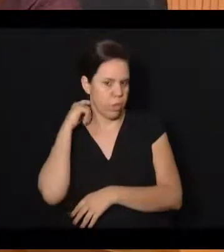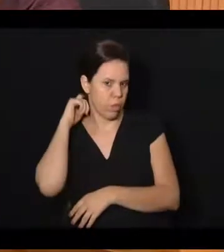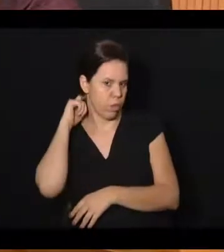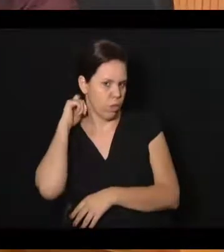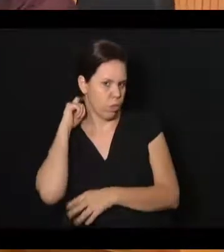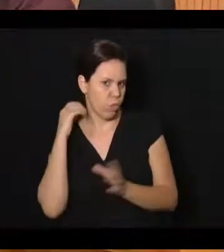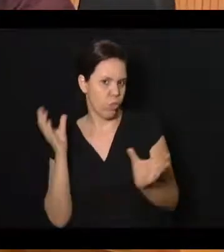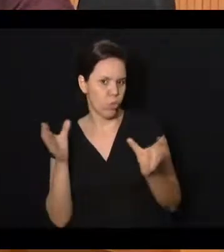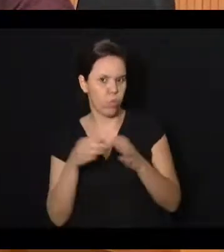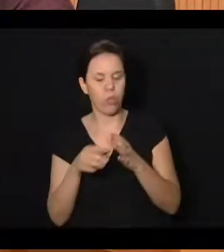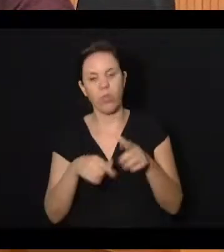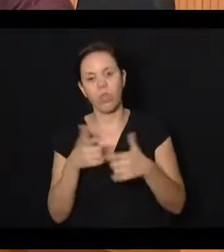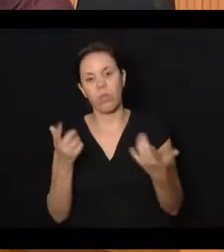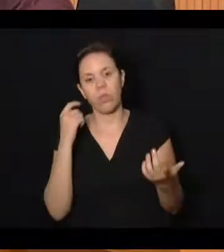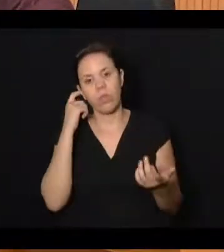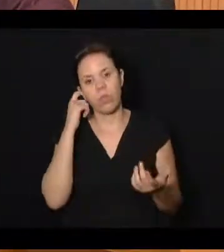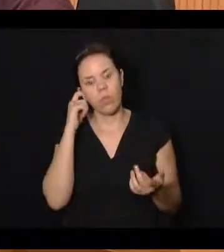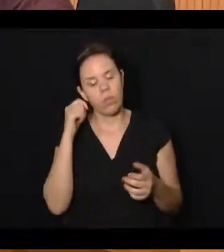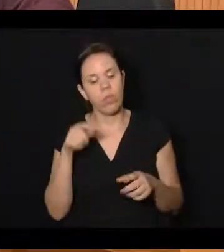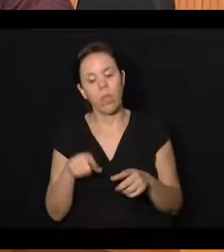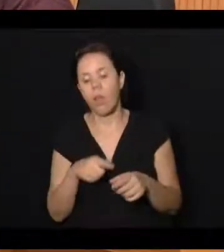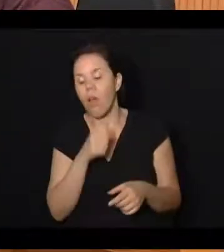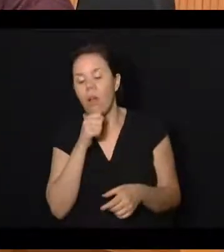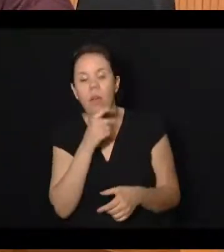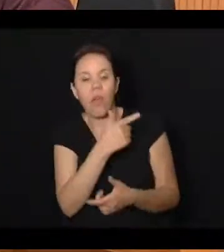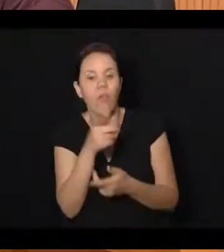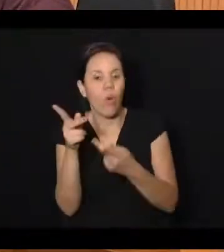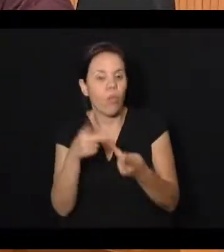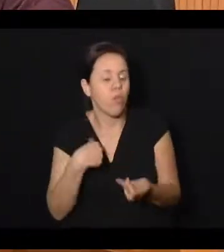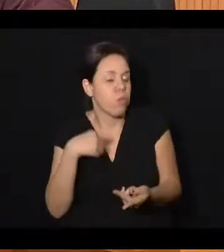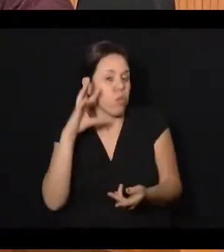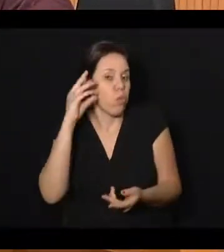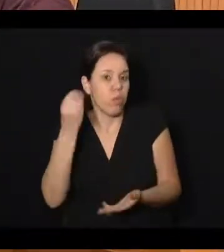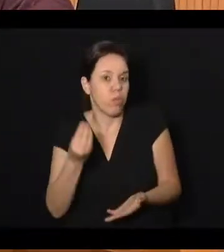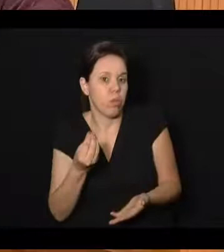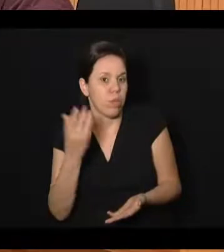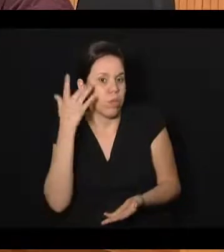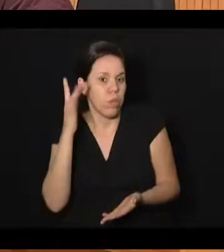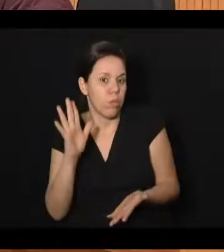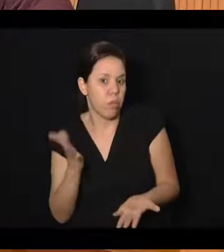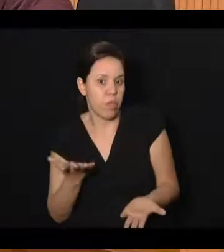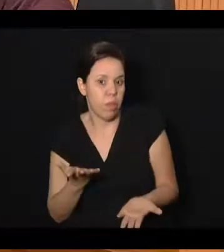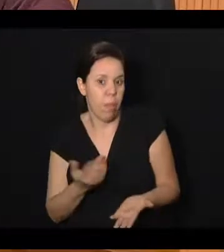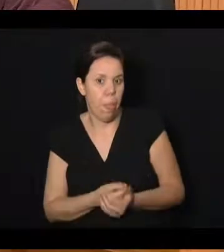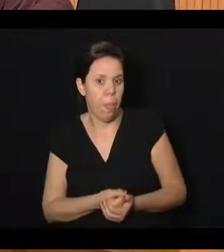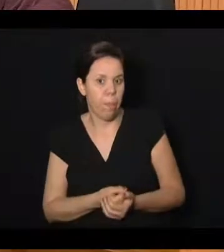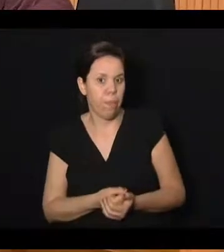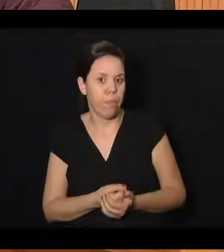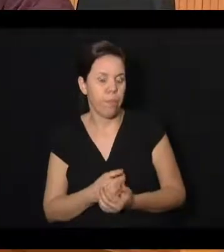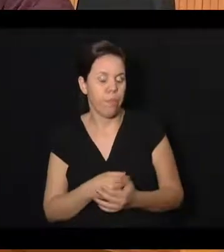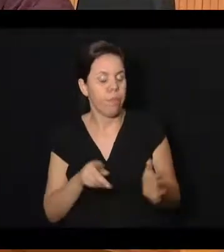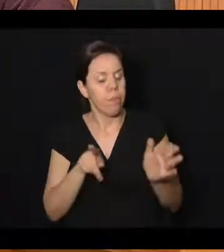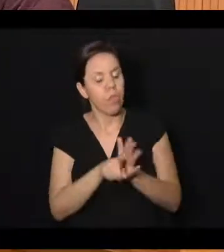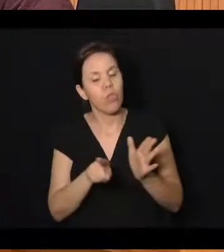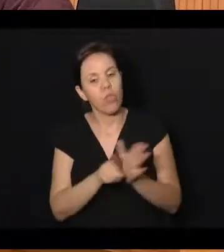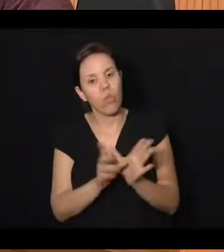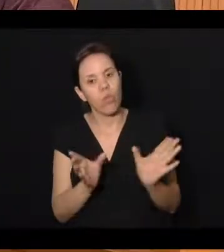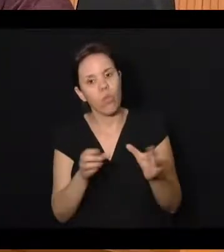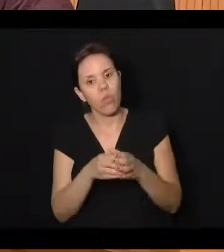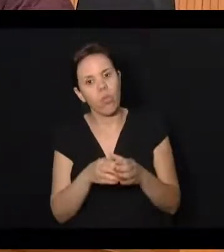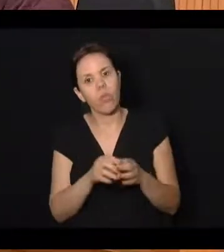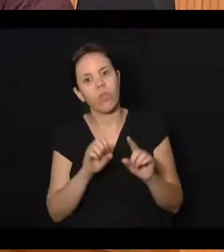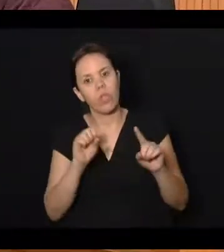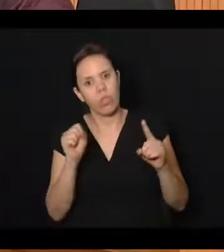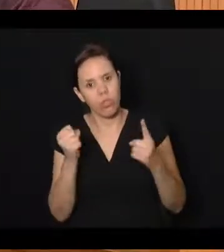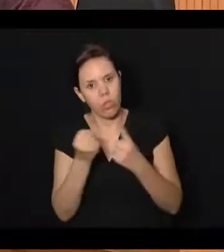trabalhadores não foi convidado porque nós não tínhamos conhecimento então nós pegar um grupo de da sociedade que nós pensamos que poderia